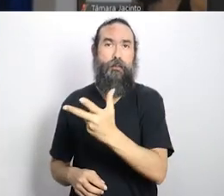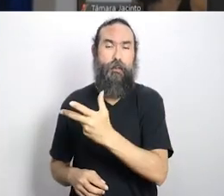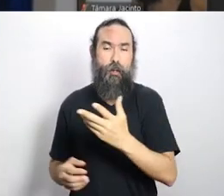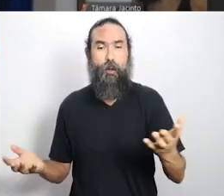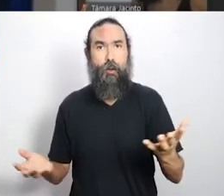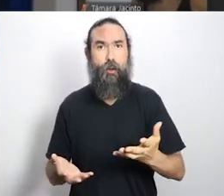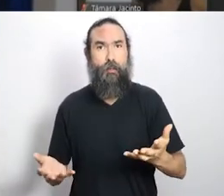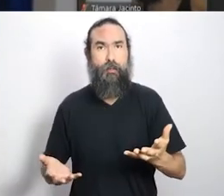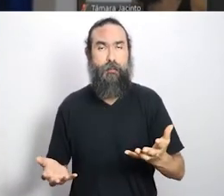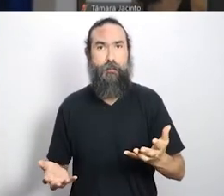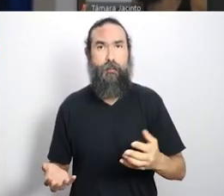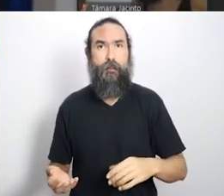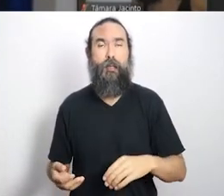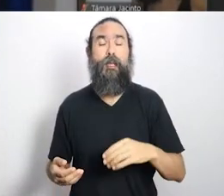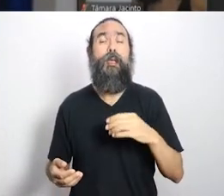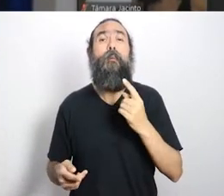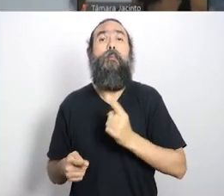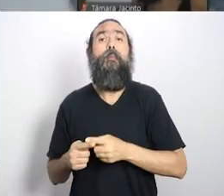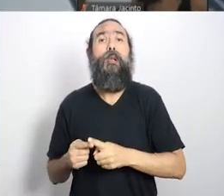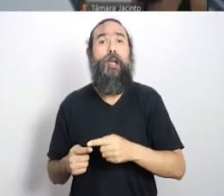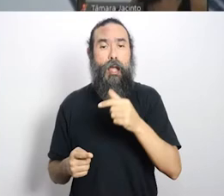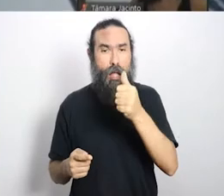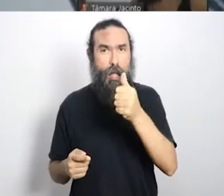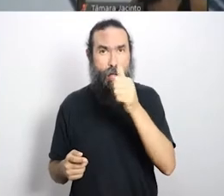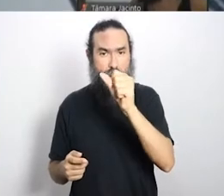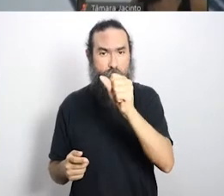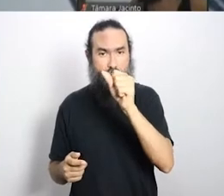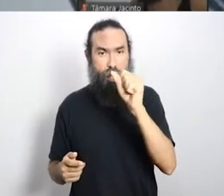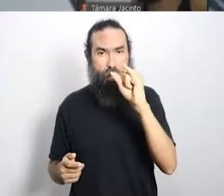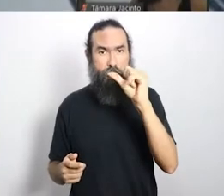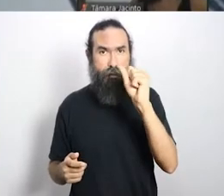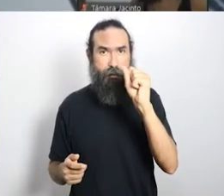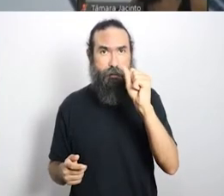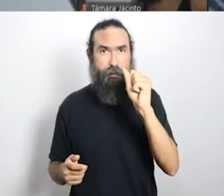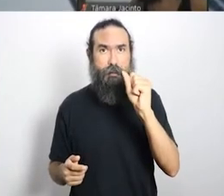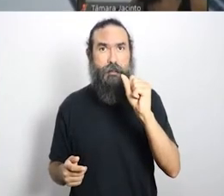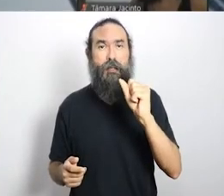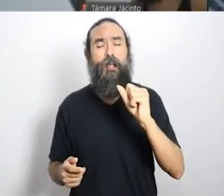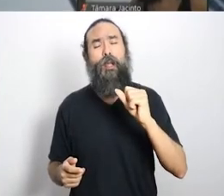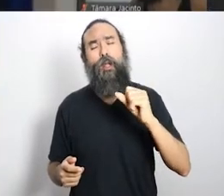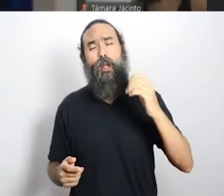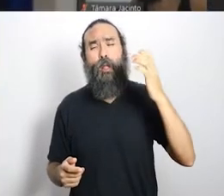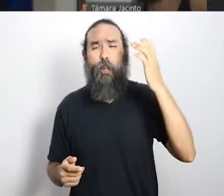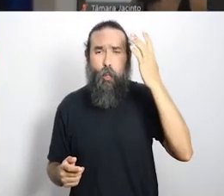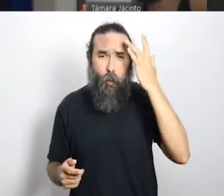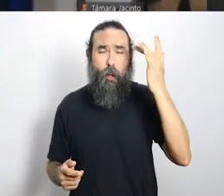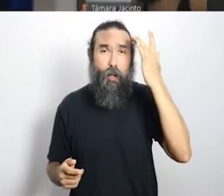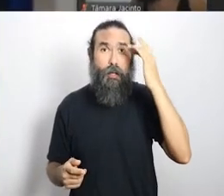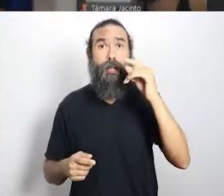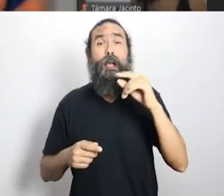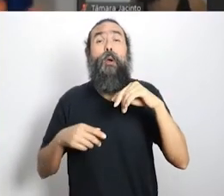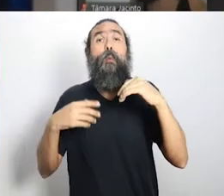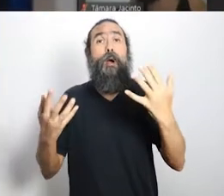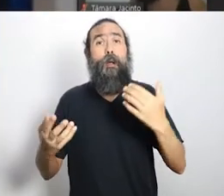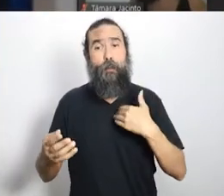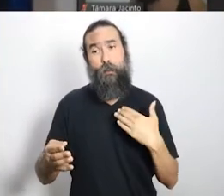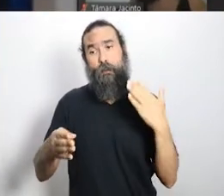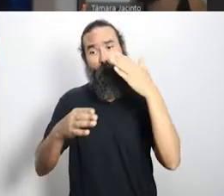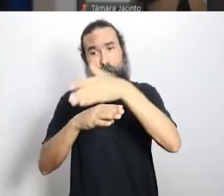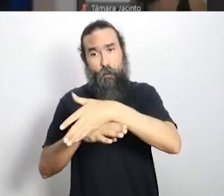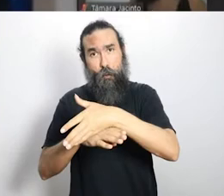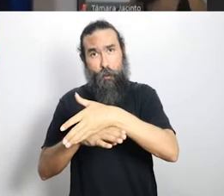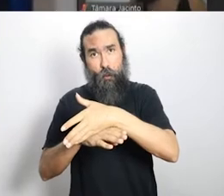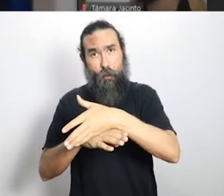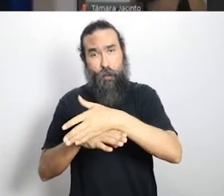Assis não tem uma vez que eu não passe ali naquela 232 que eu posso estar apressado como for, eu entro para tomar um café e filar a boia